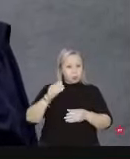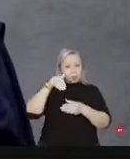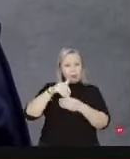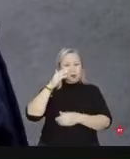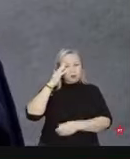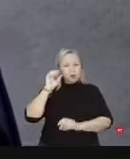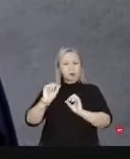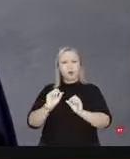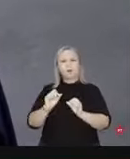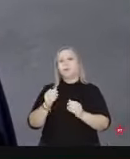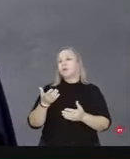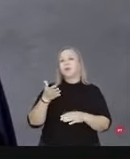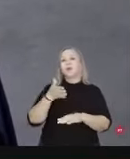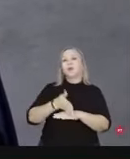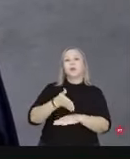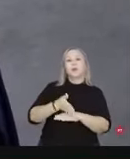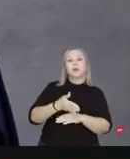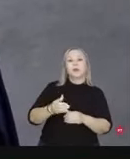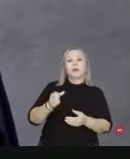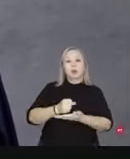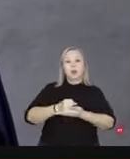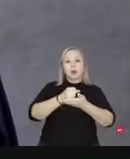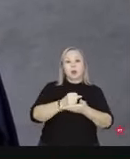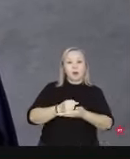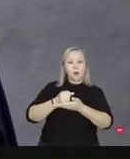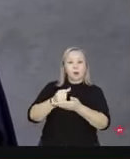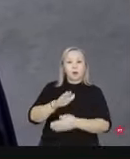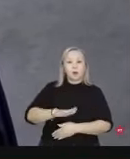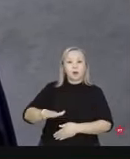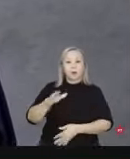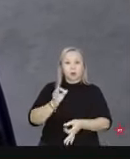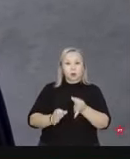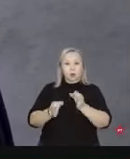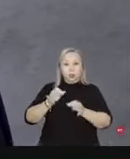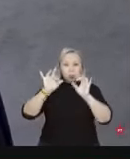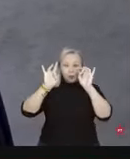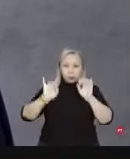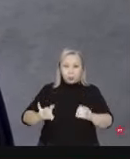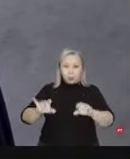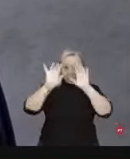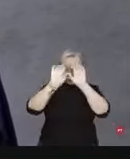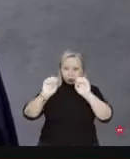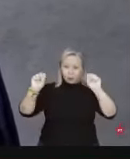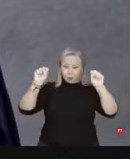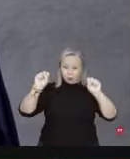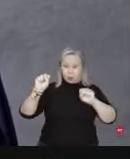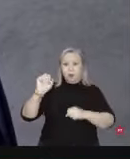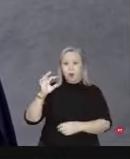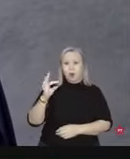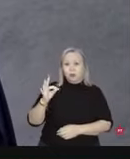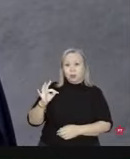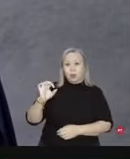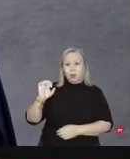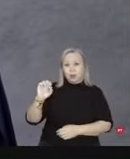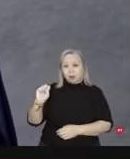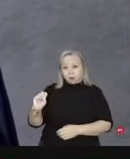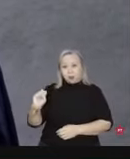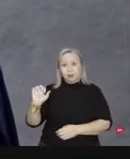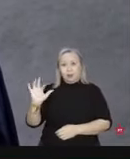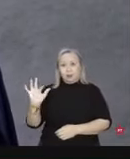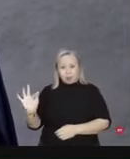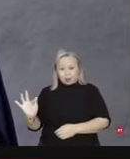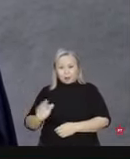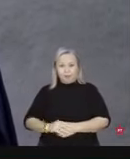com integral apoio de todo o Poder Judiciário, em especial do Supremo Tribunal Federal, garantir a